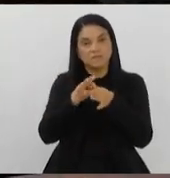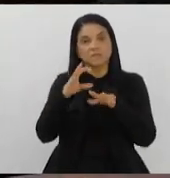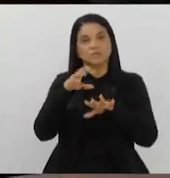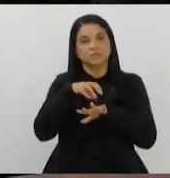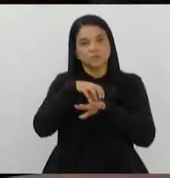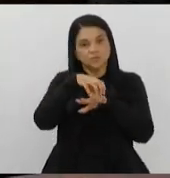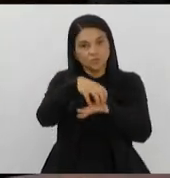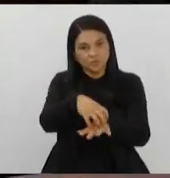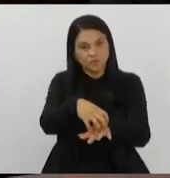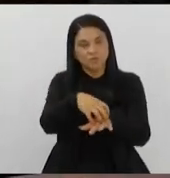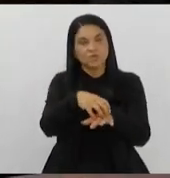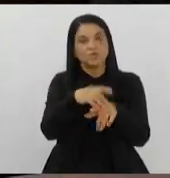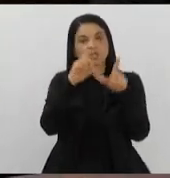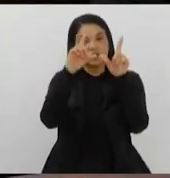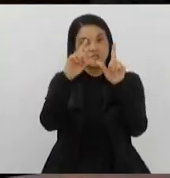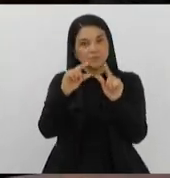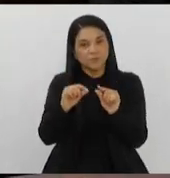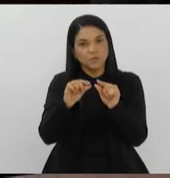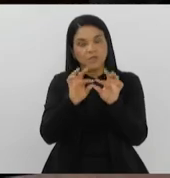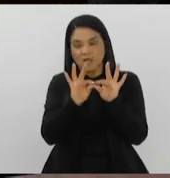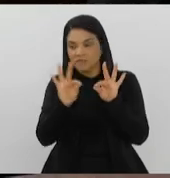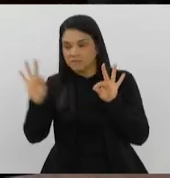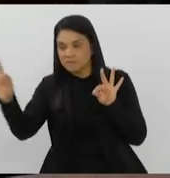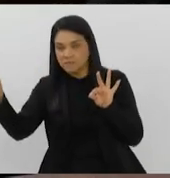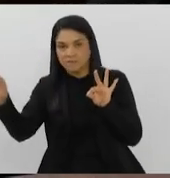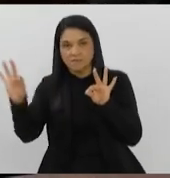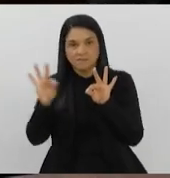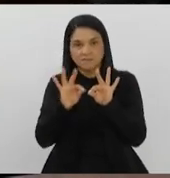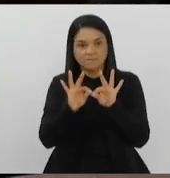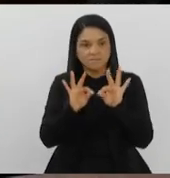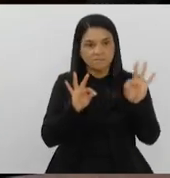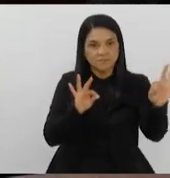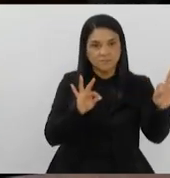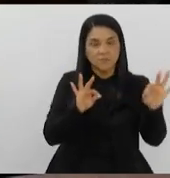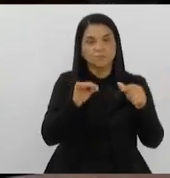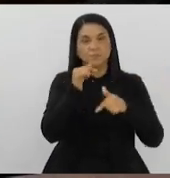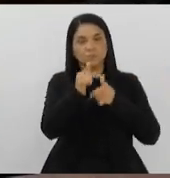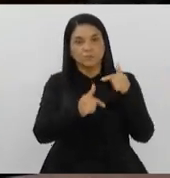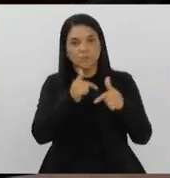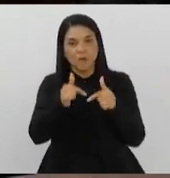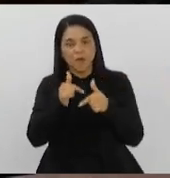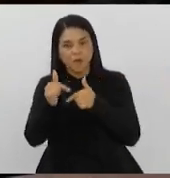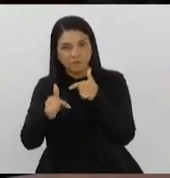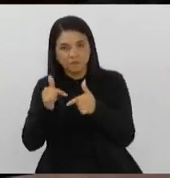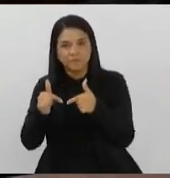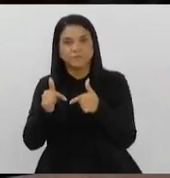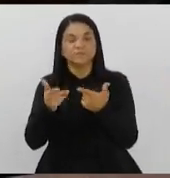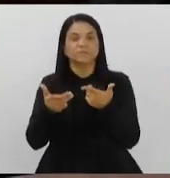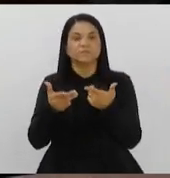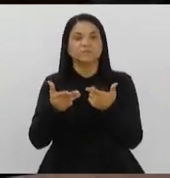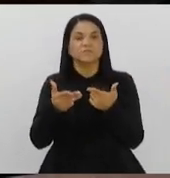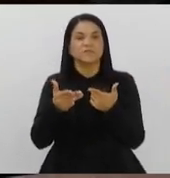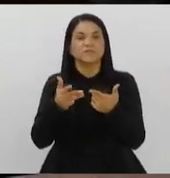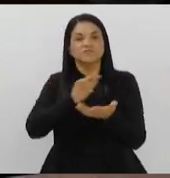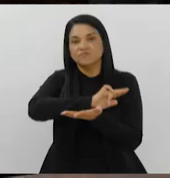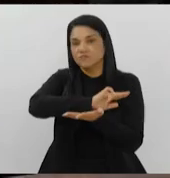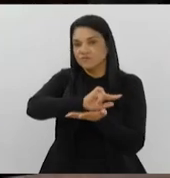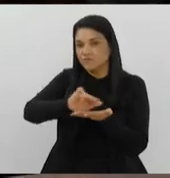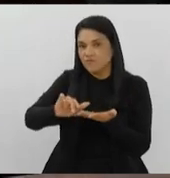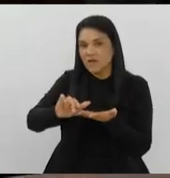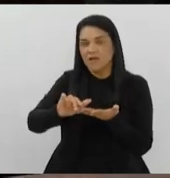da diminuição da distância de deslocamento do espaço do Estado do Rio de Janeiro, de